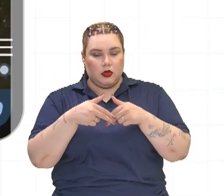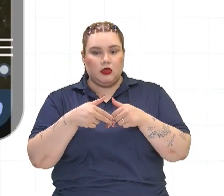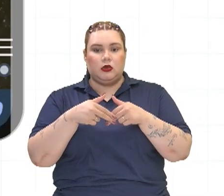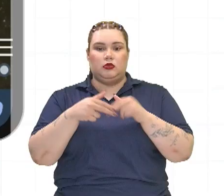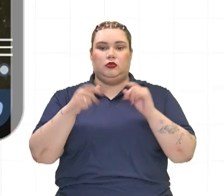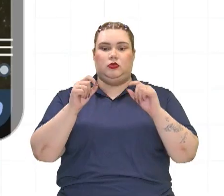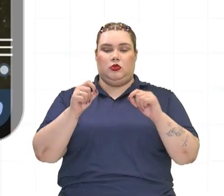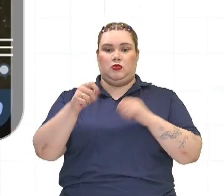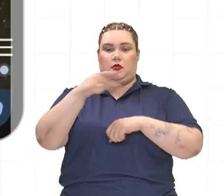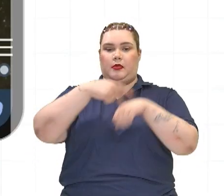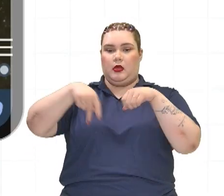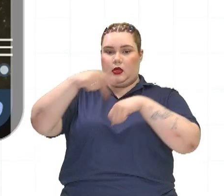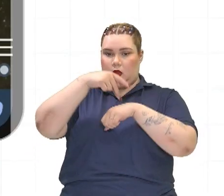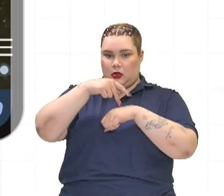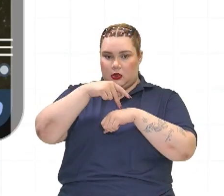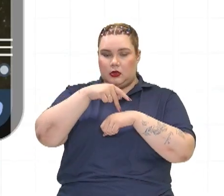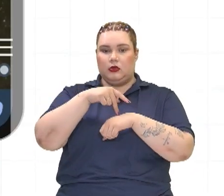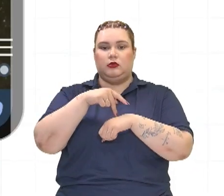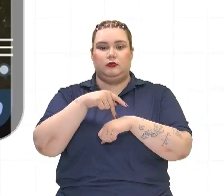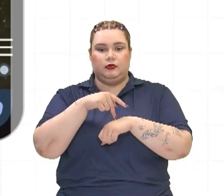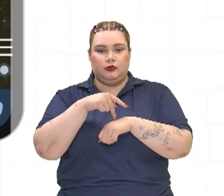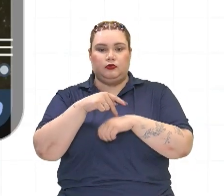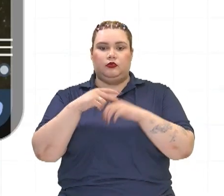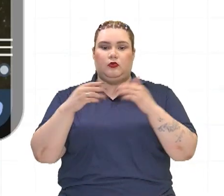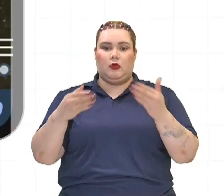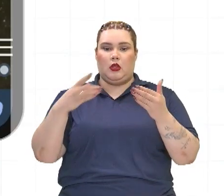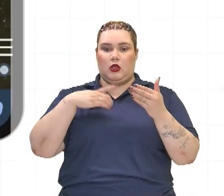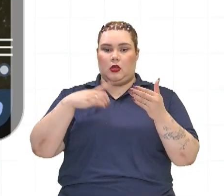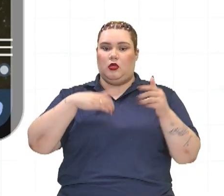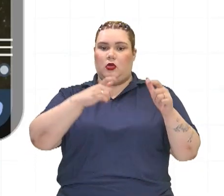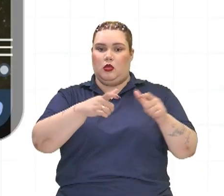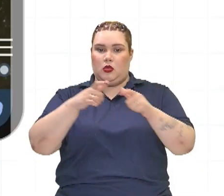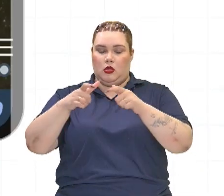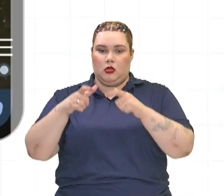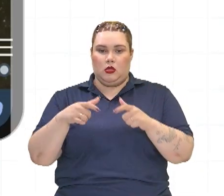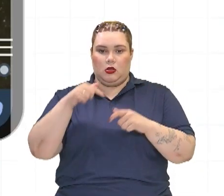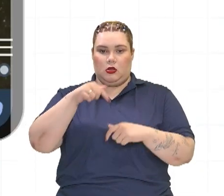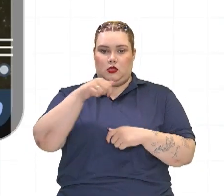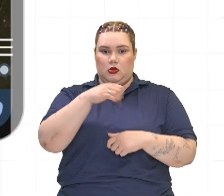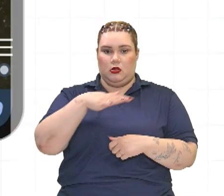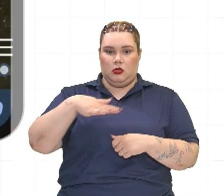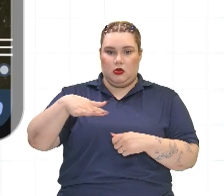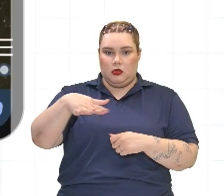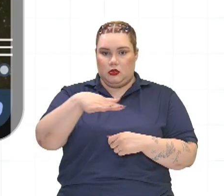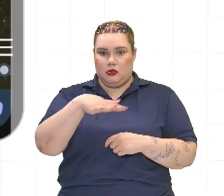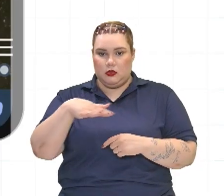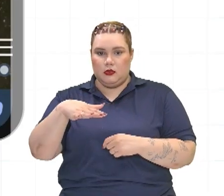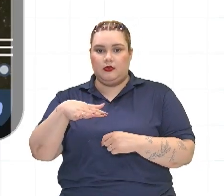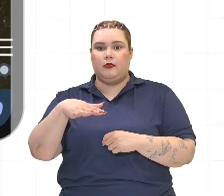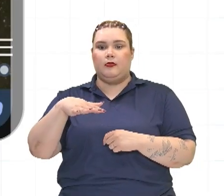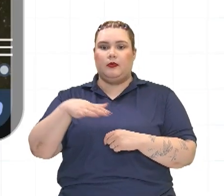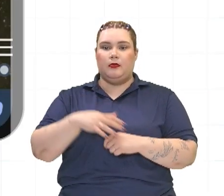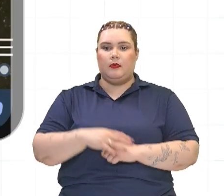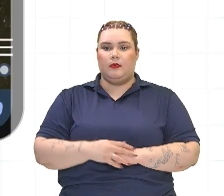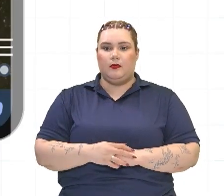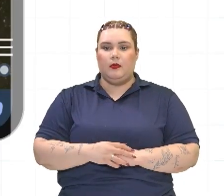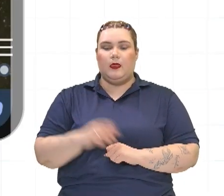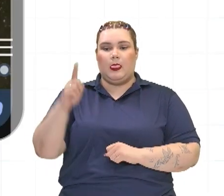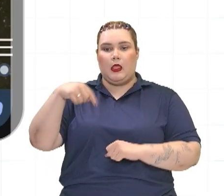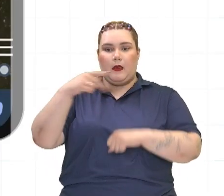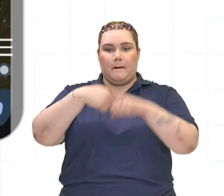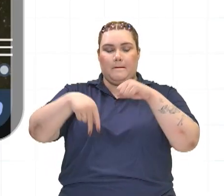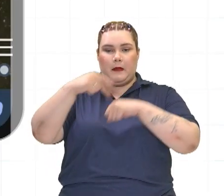os países, né, que estão localizados nessa zona climática são países